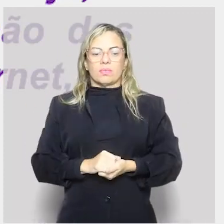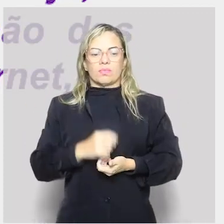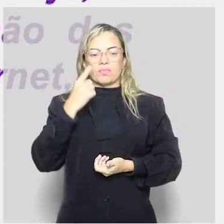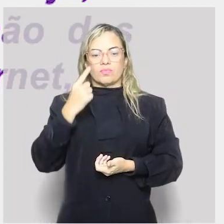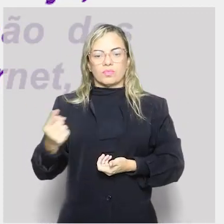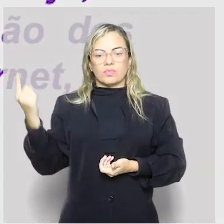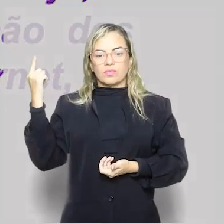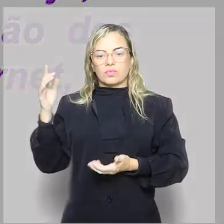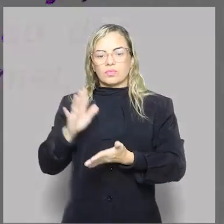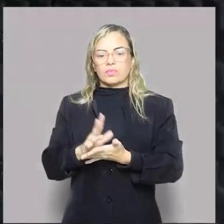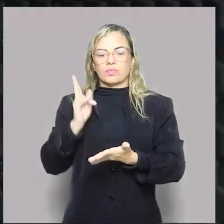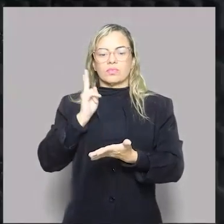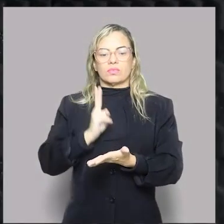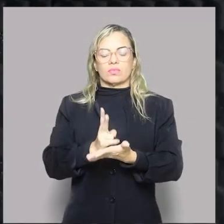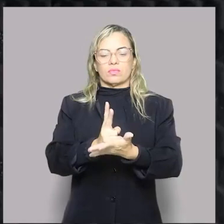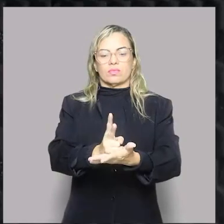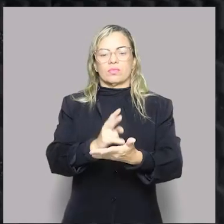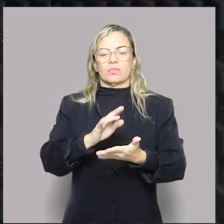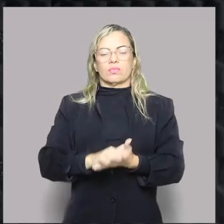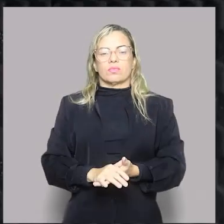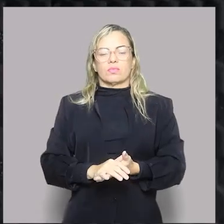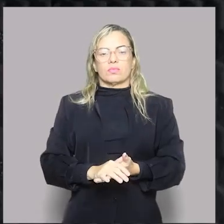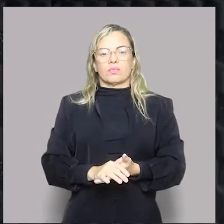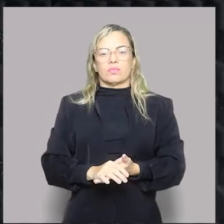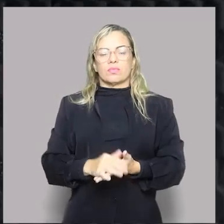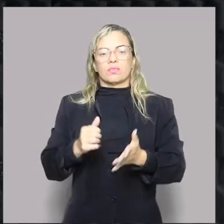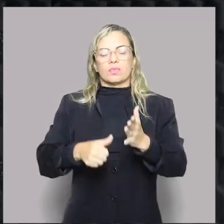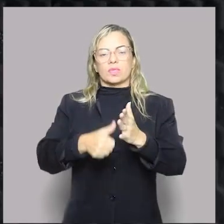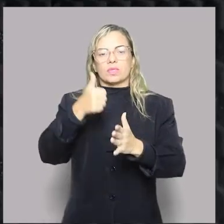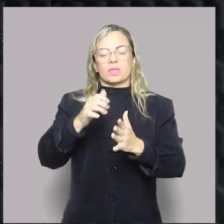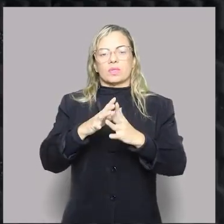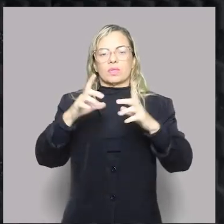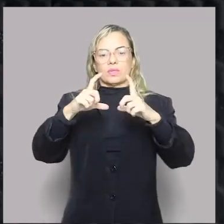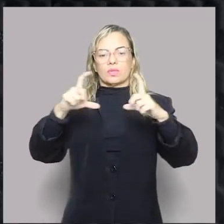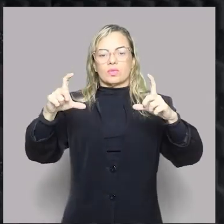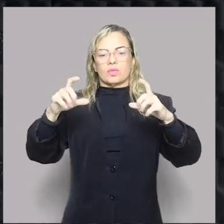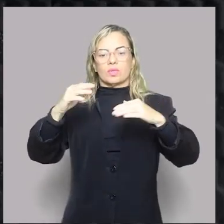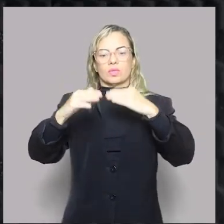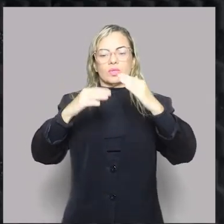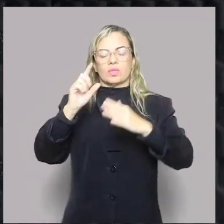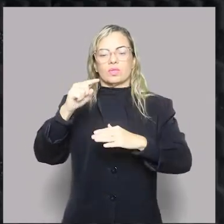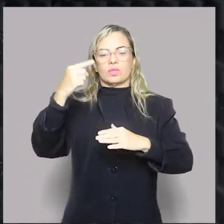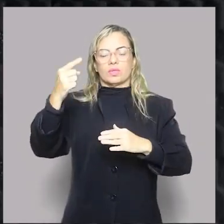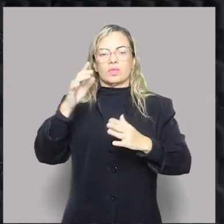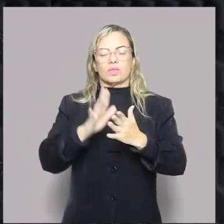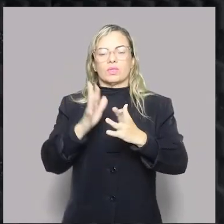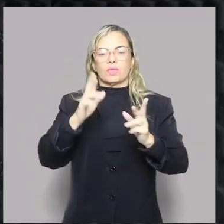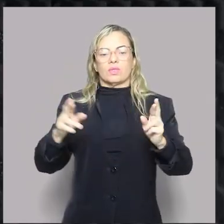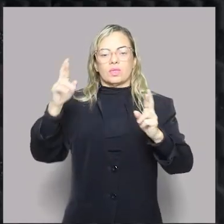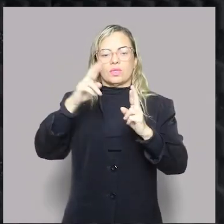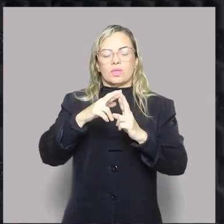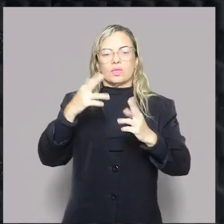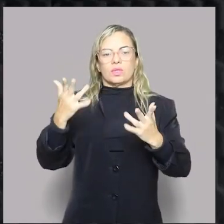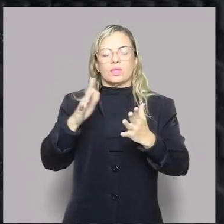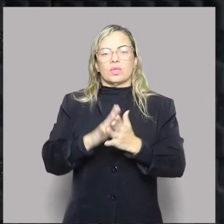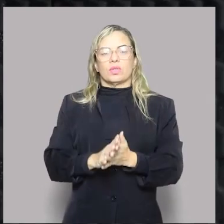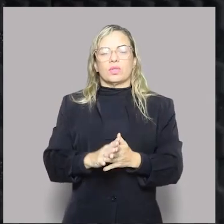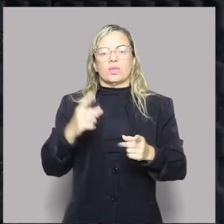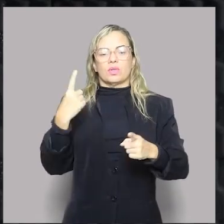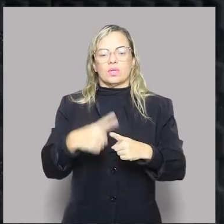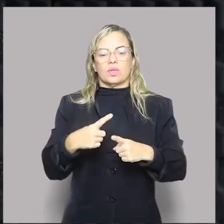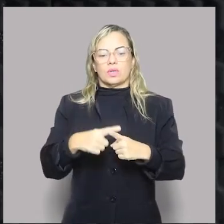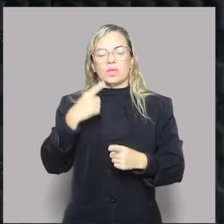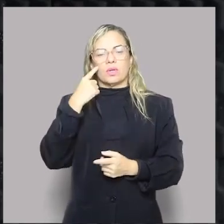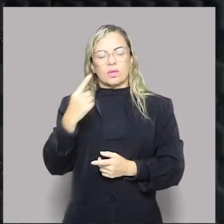40% da população encontra-se sem acesso a uma internet de banda larga. capaz de dar prosseguimentos aos